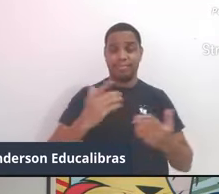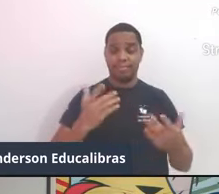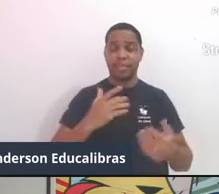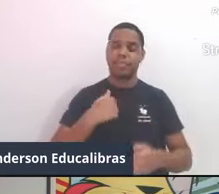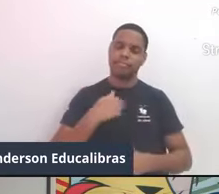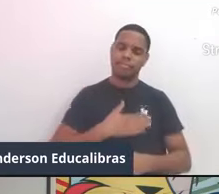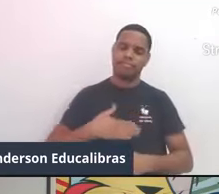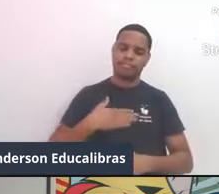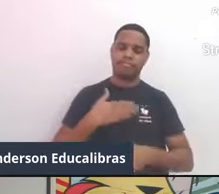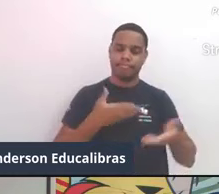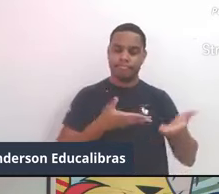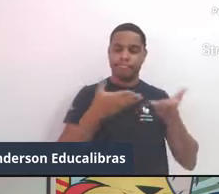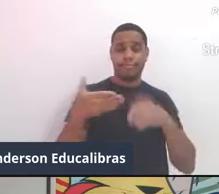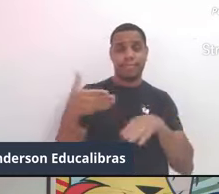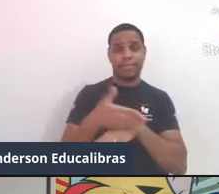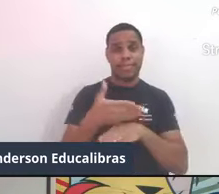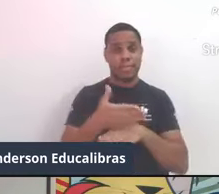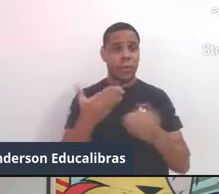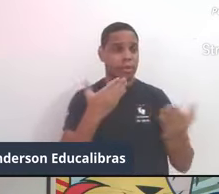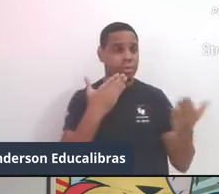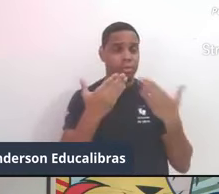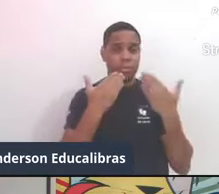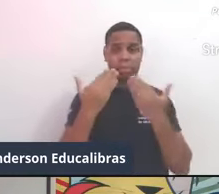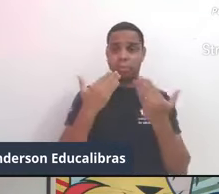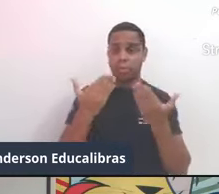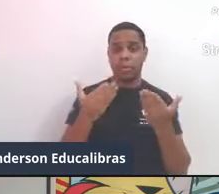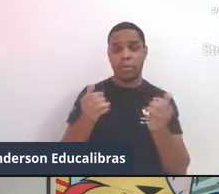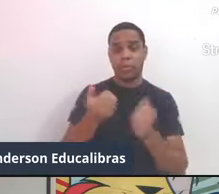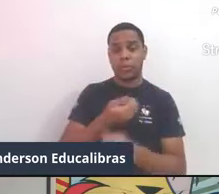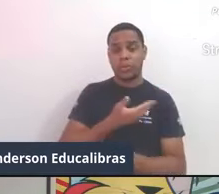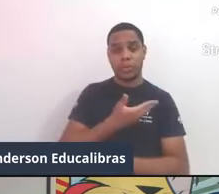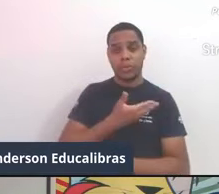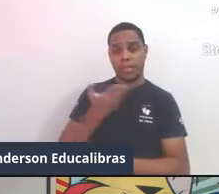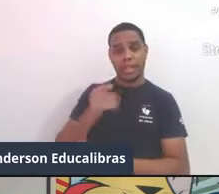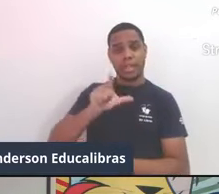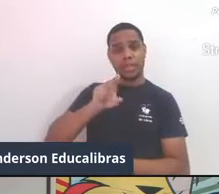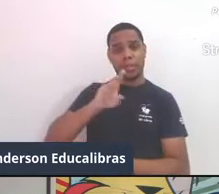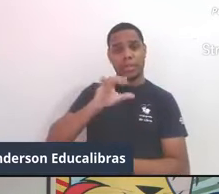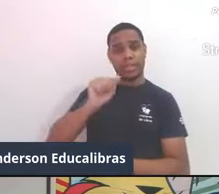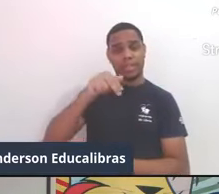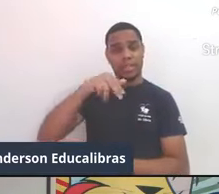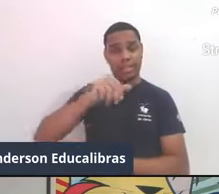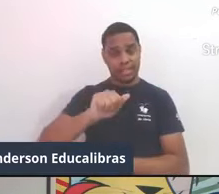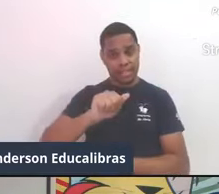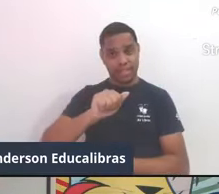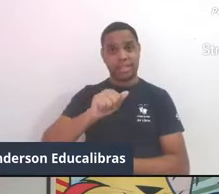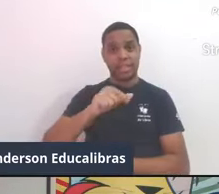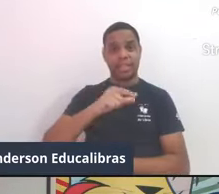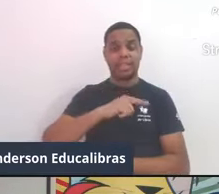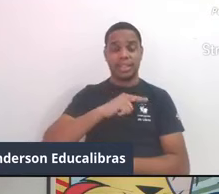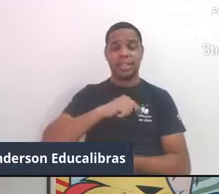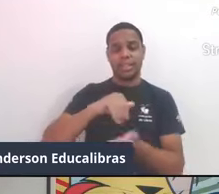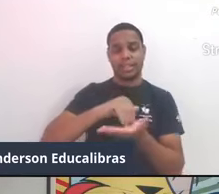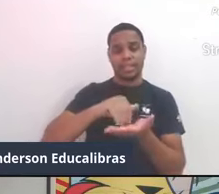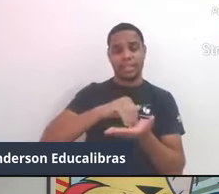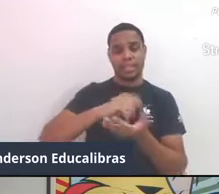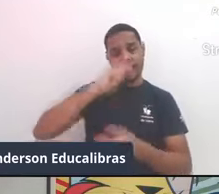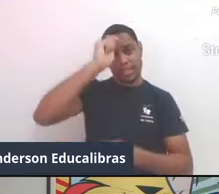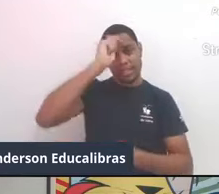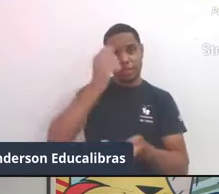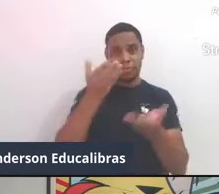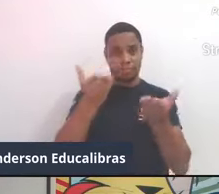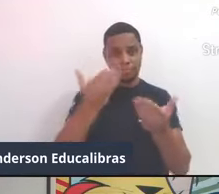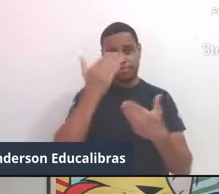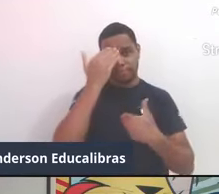estar aqui para participar desse debate com a nossa colega Luciana e com o querido secretário Cid